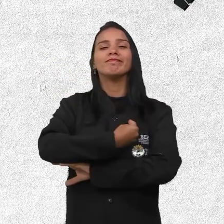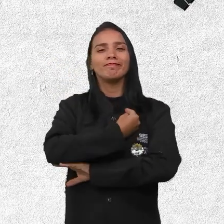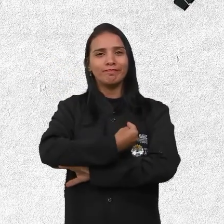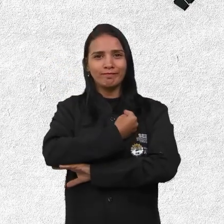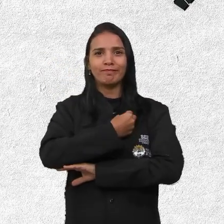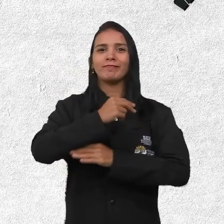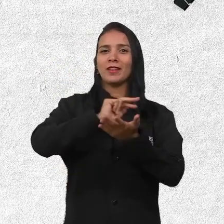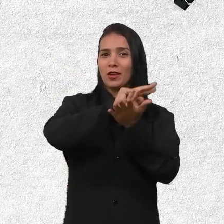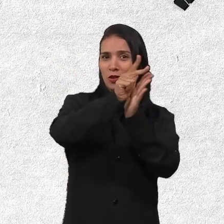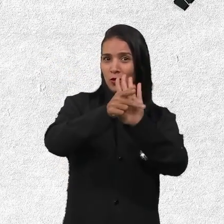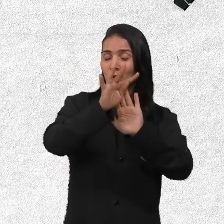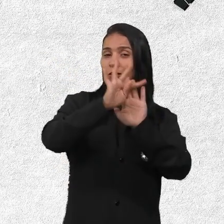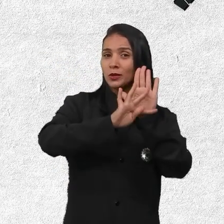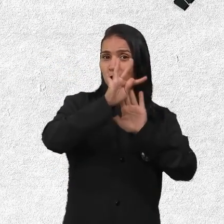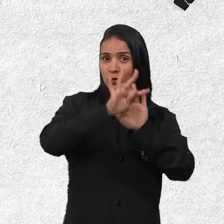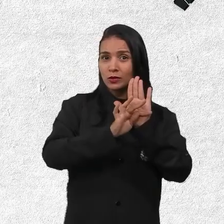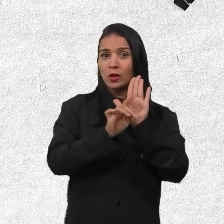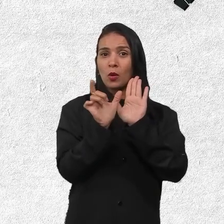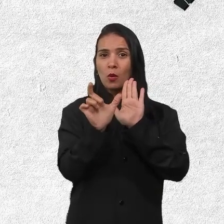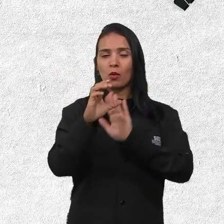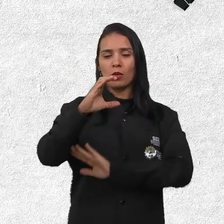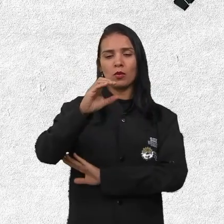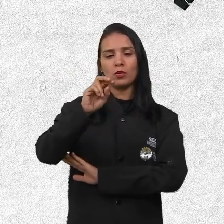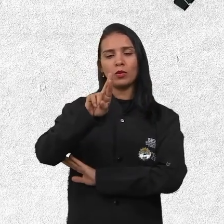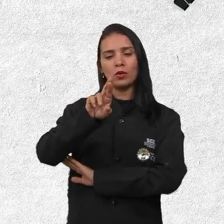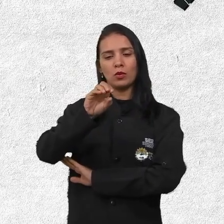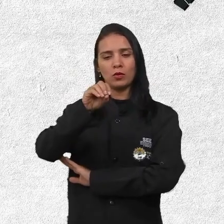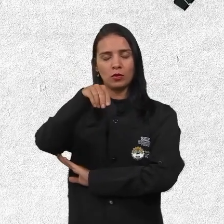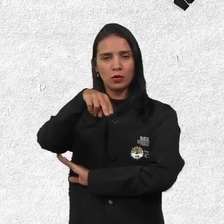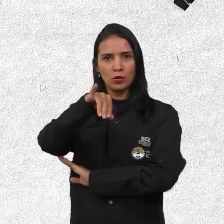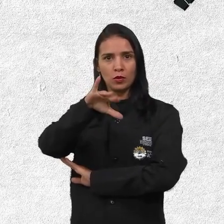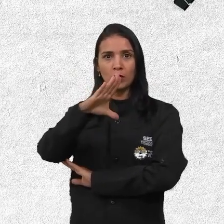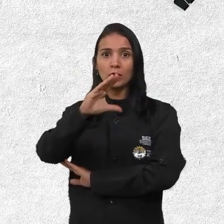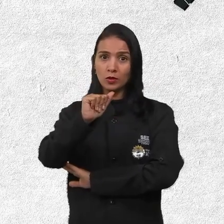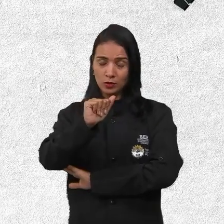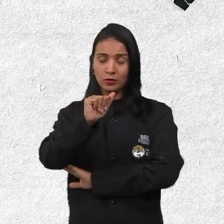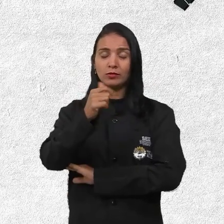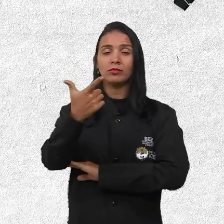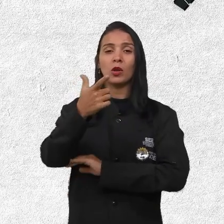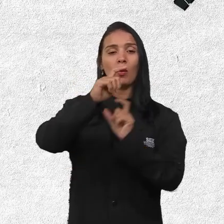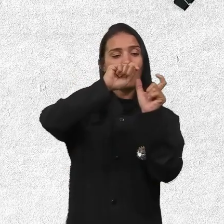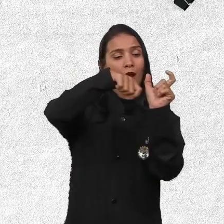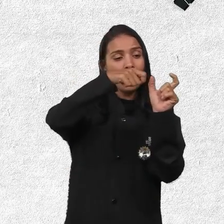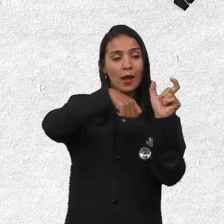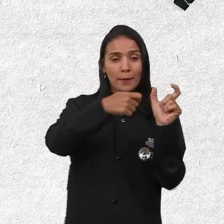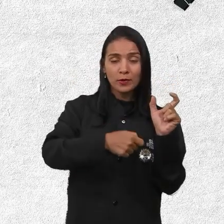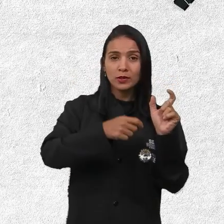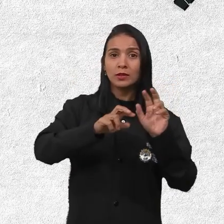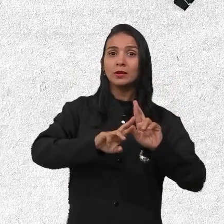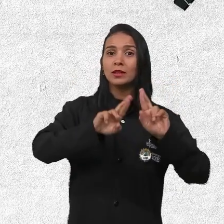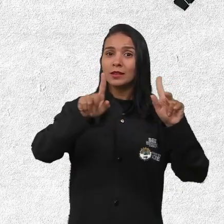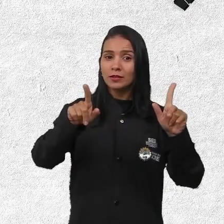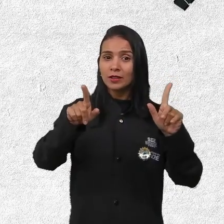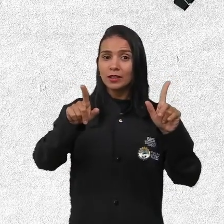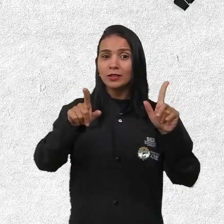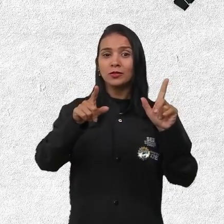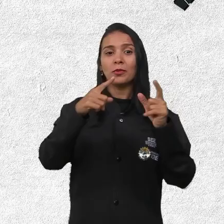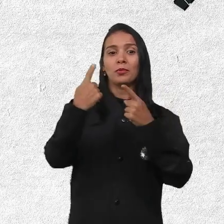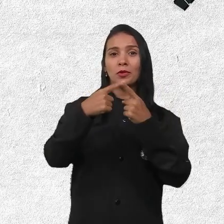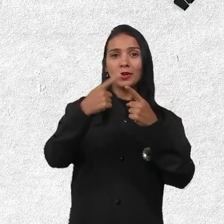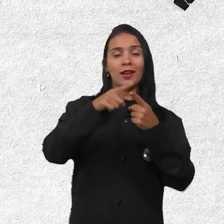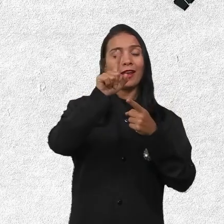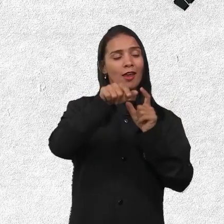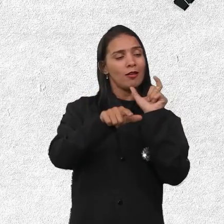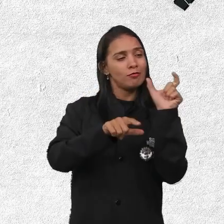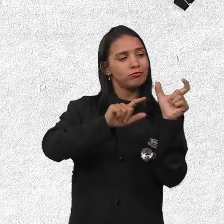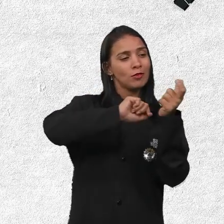gênero textual chamado crônica, tá? Então, a polissemia é uma palavra com vários significados, como acabei de